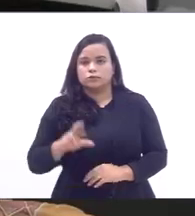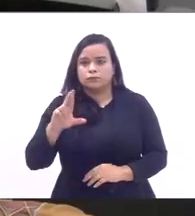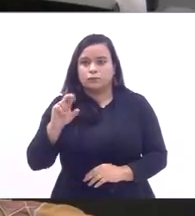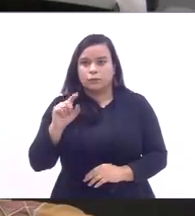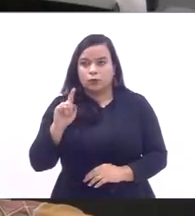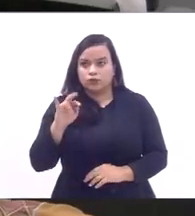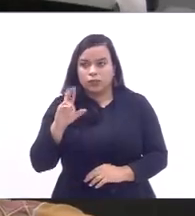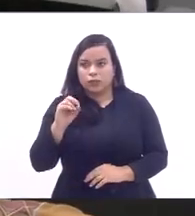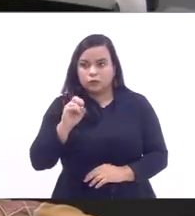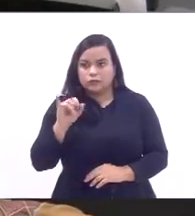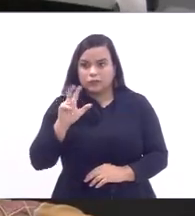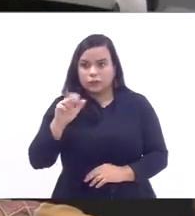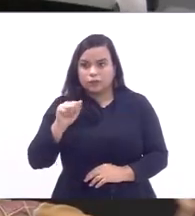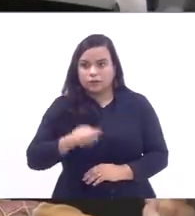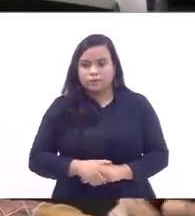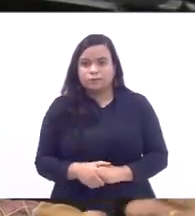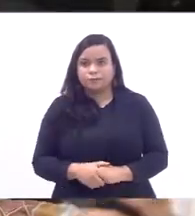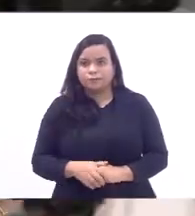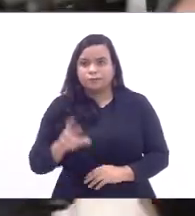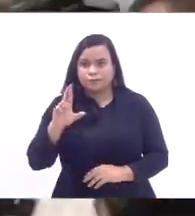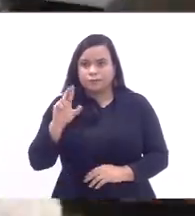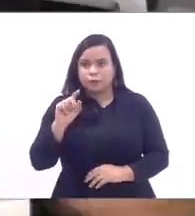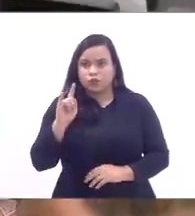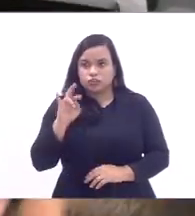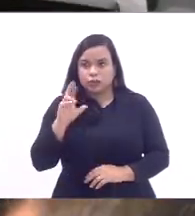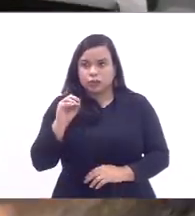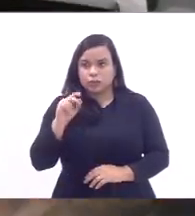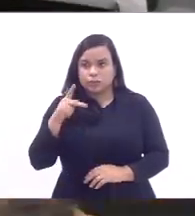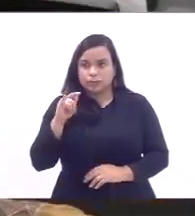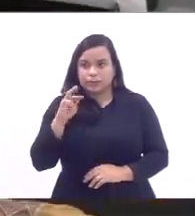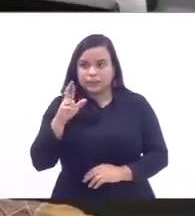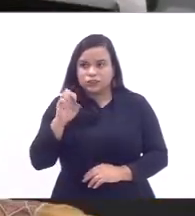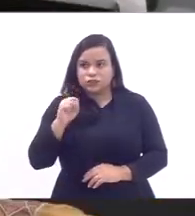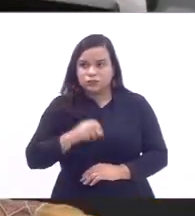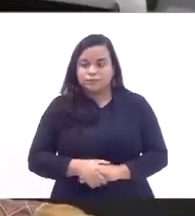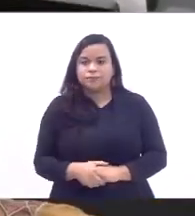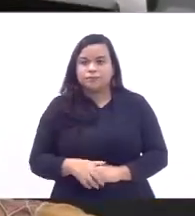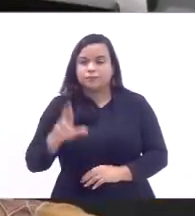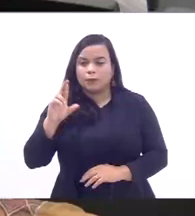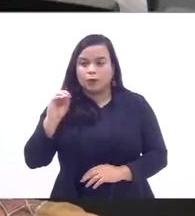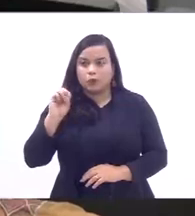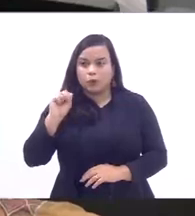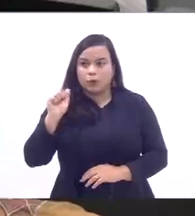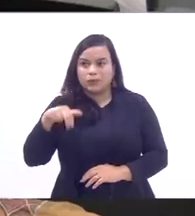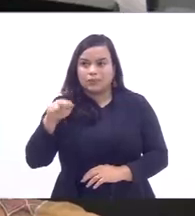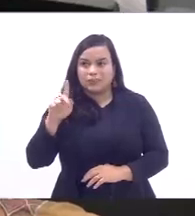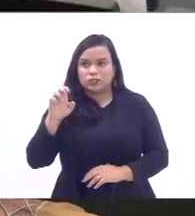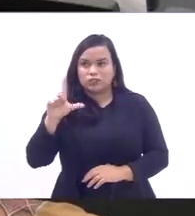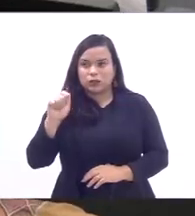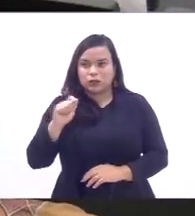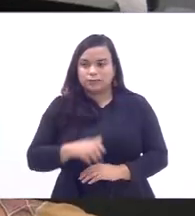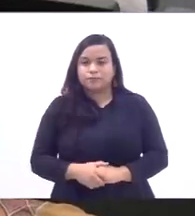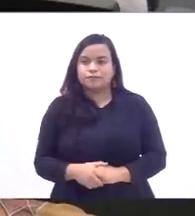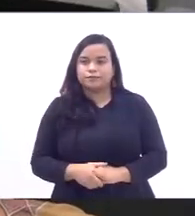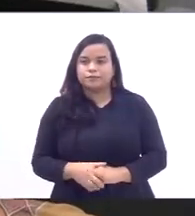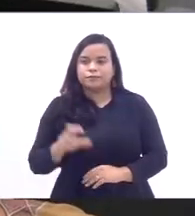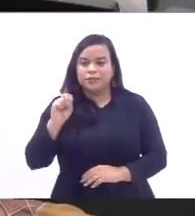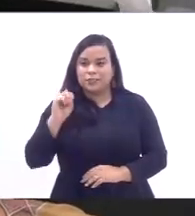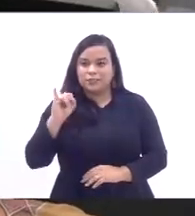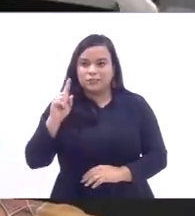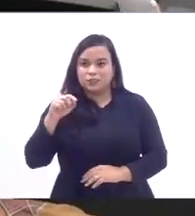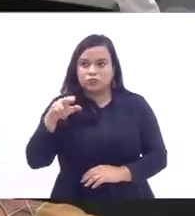Rogério Silva, Rogério Pires, Rosângela Virgens,